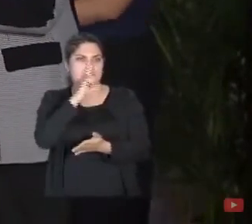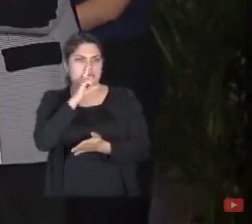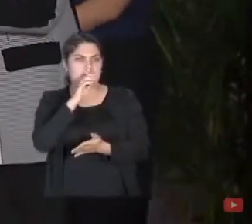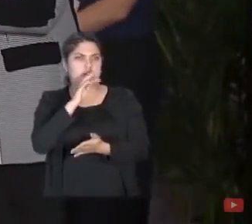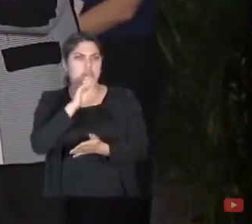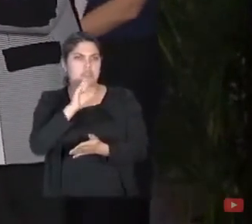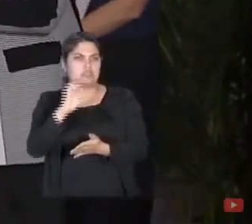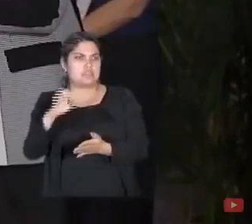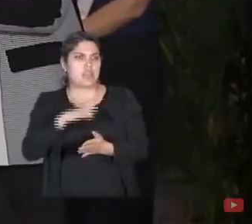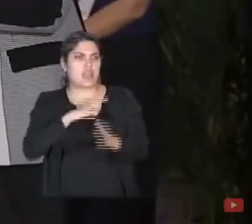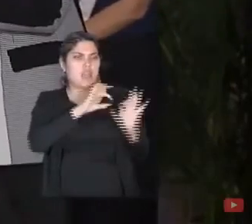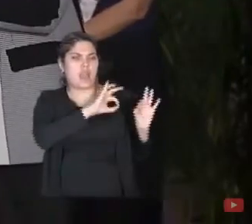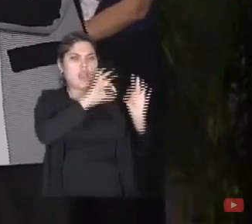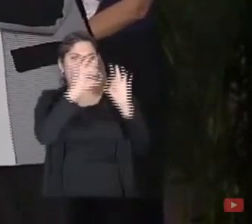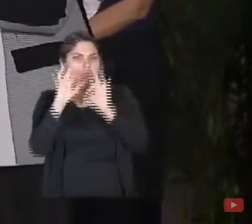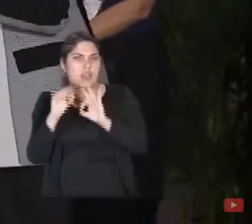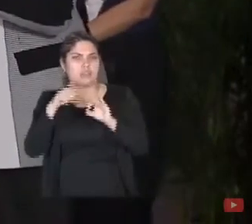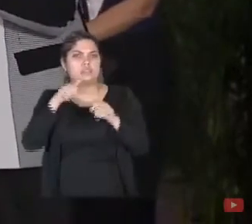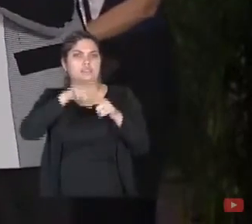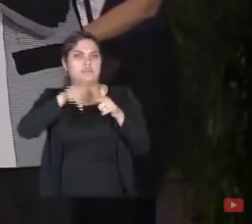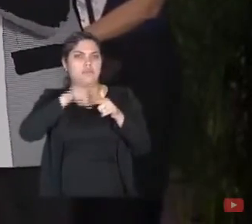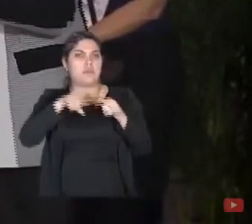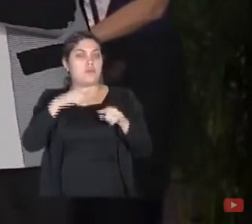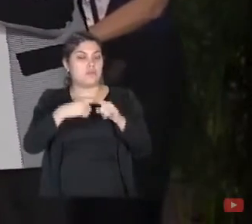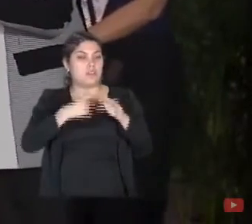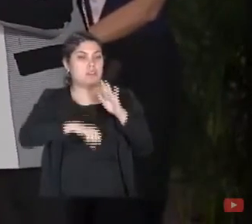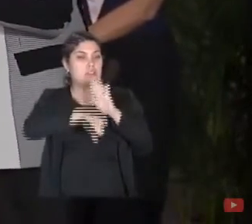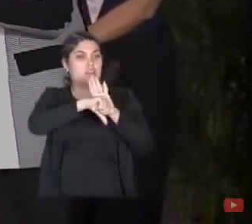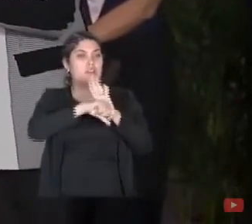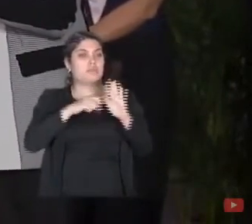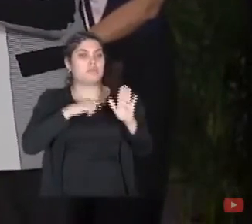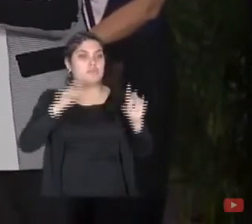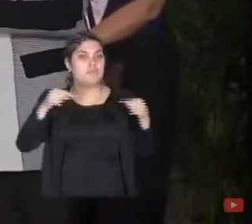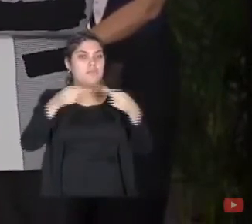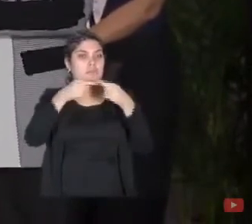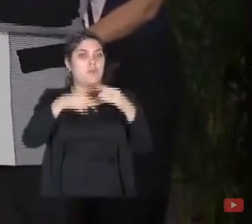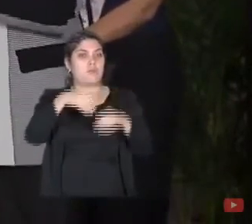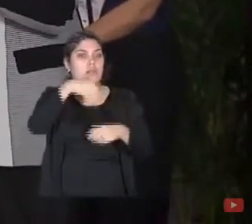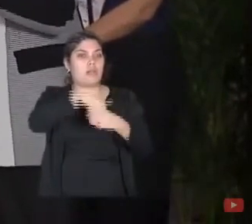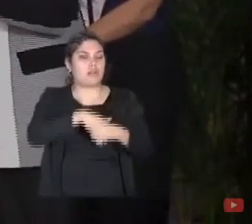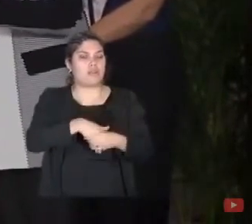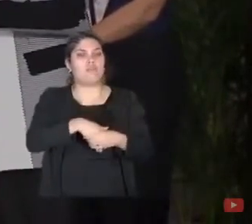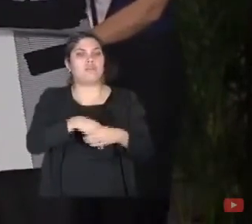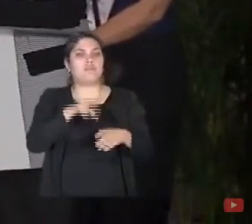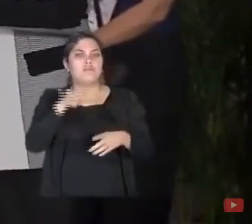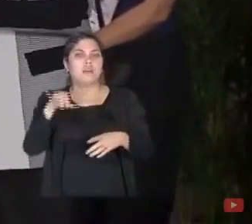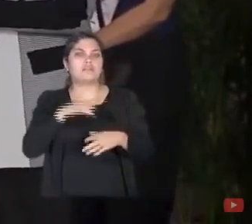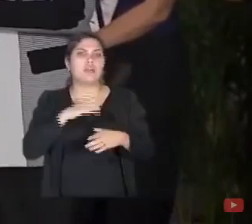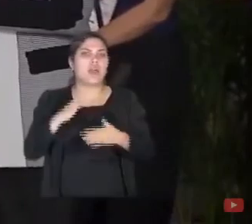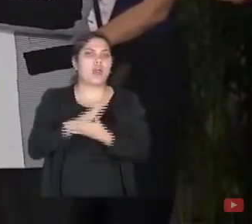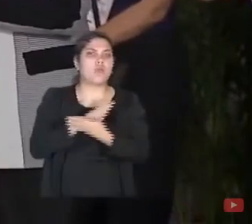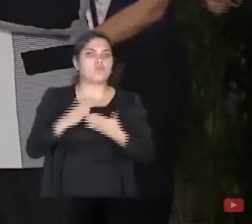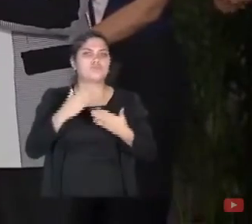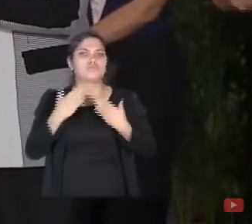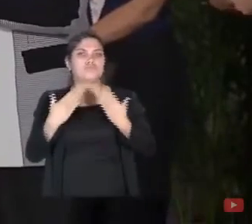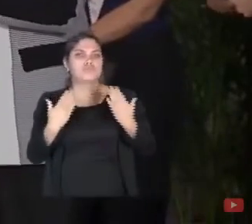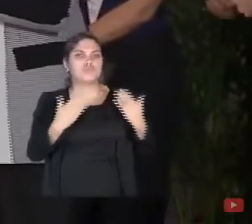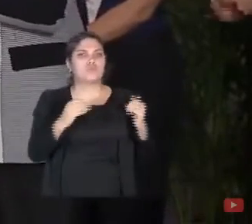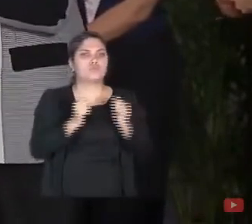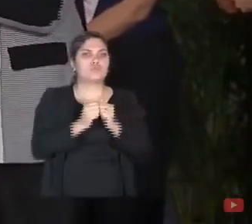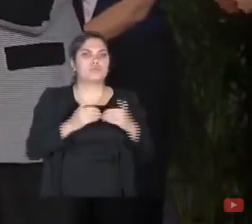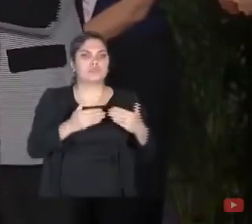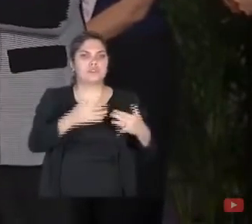TSE em acompanhar esse tipo de problema, já que são crimes diretamente ligados ao pleito? Vai ter algum tipo de conversa com o Ministério